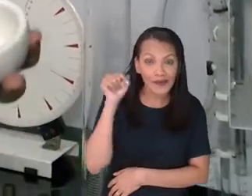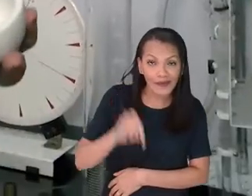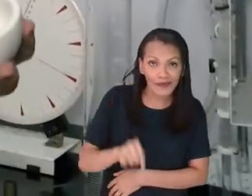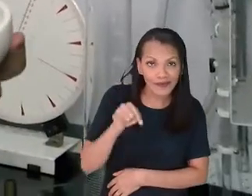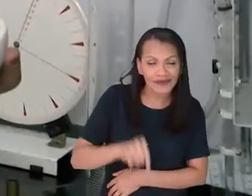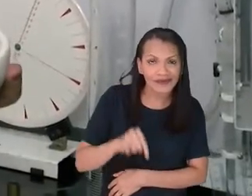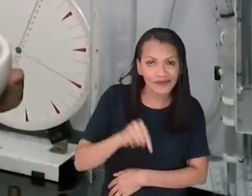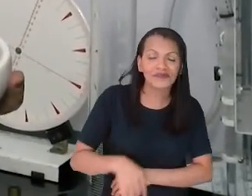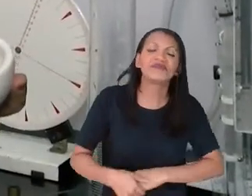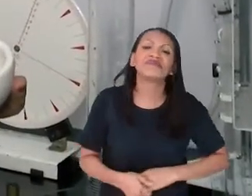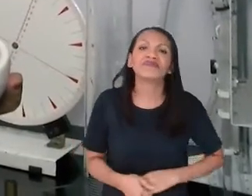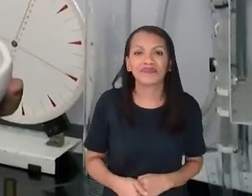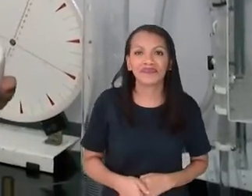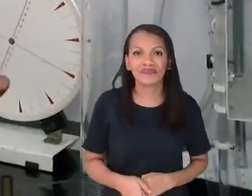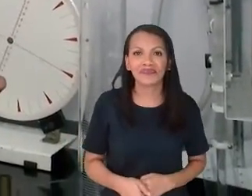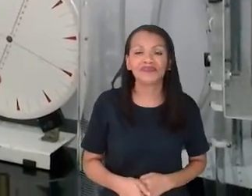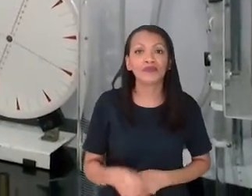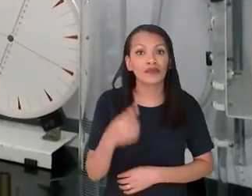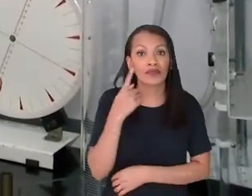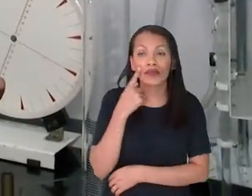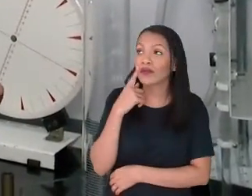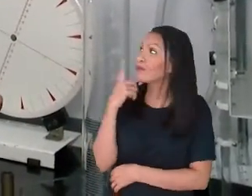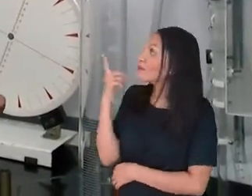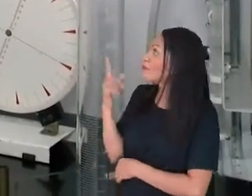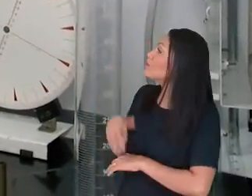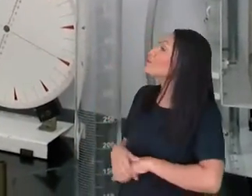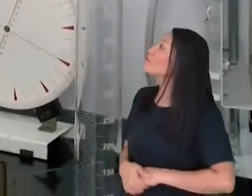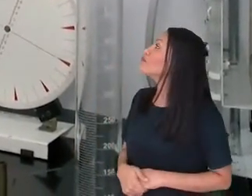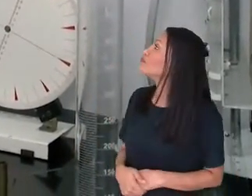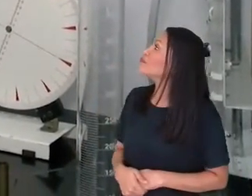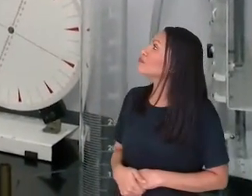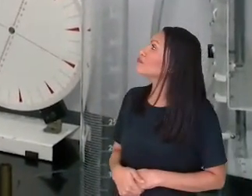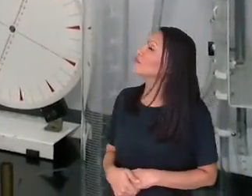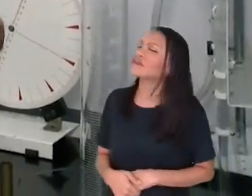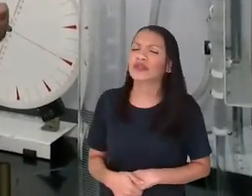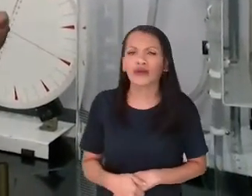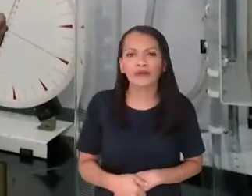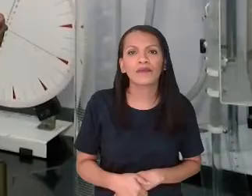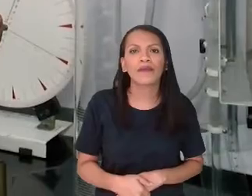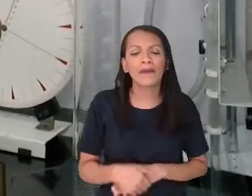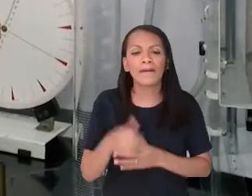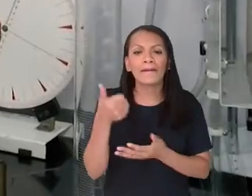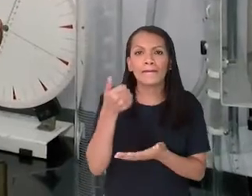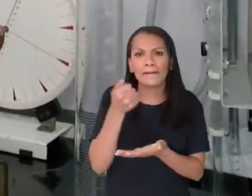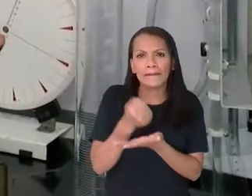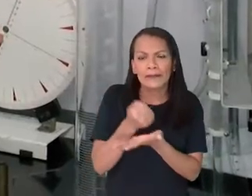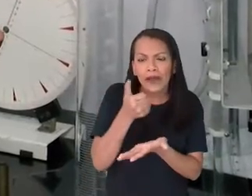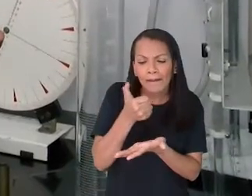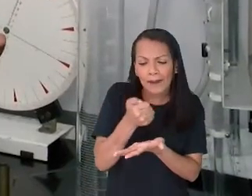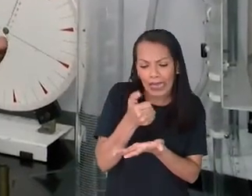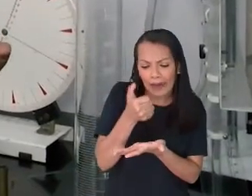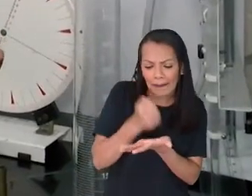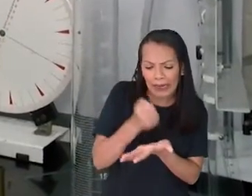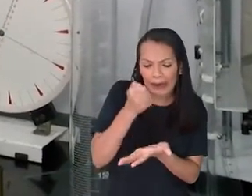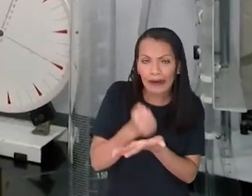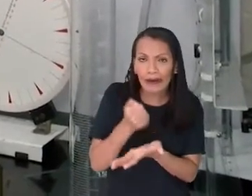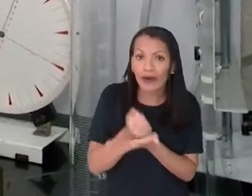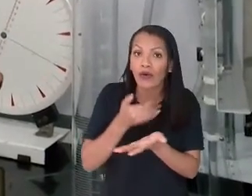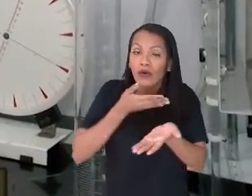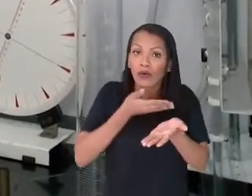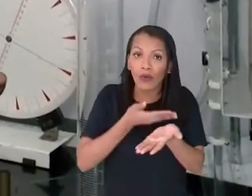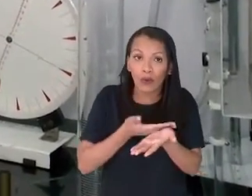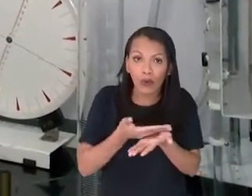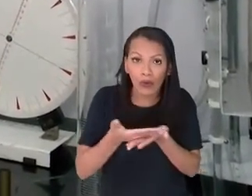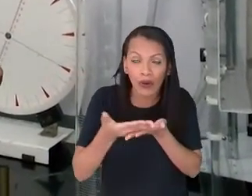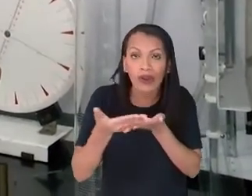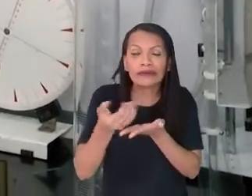questão, olha, esse pistilo, ele vai apertar como se fosse um pilãozinho. E a gente vai começar